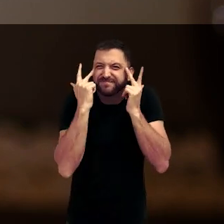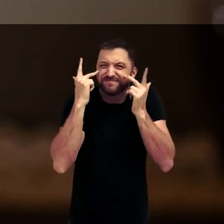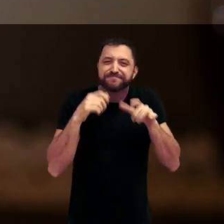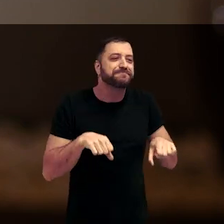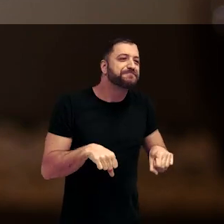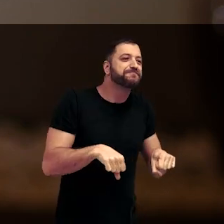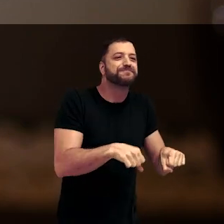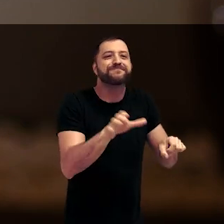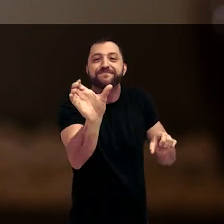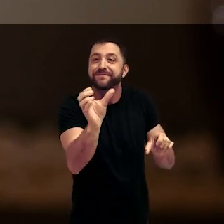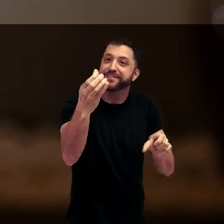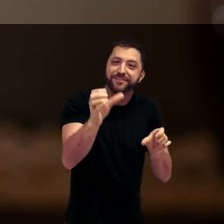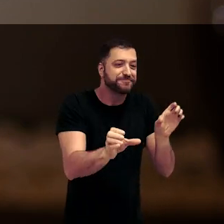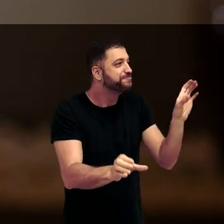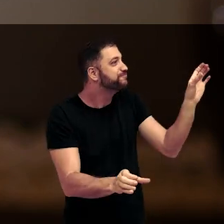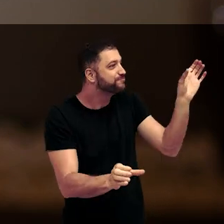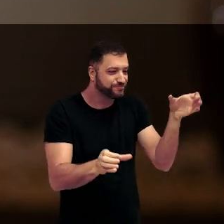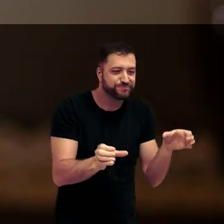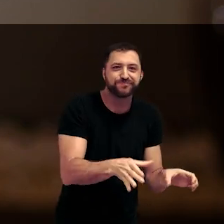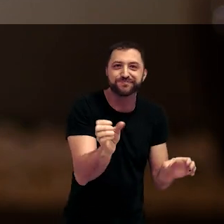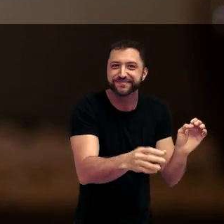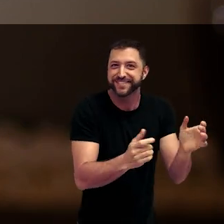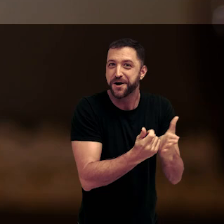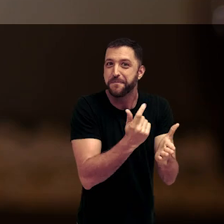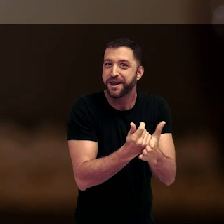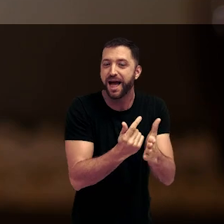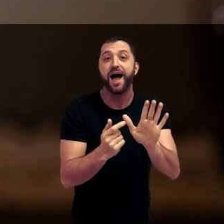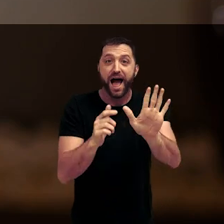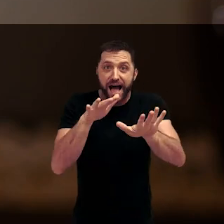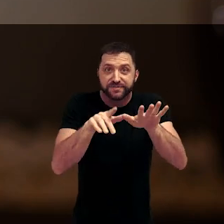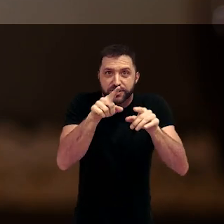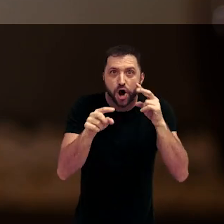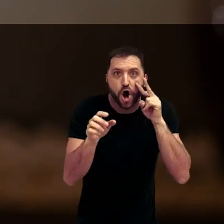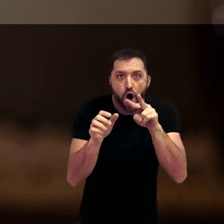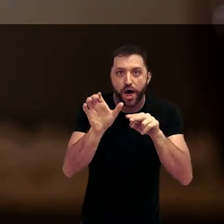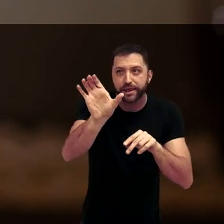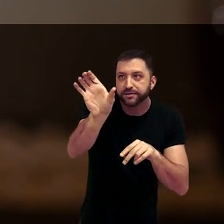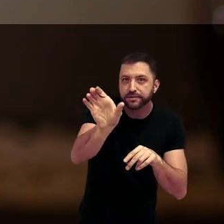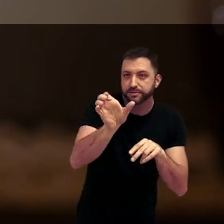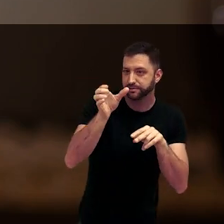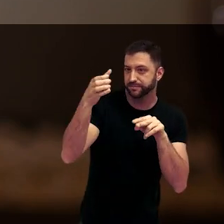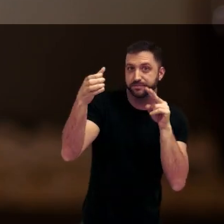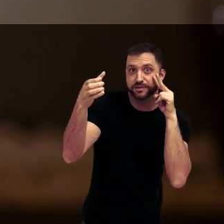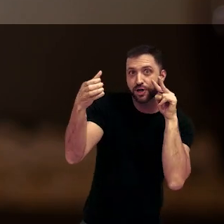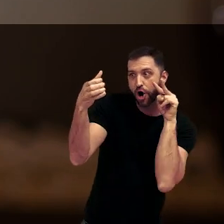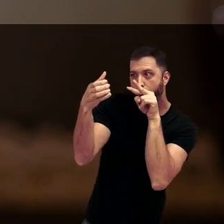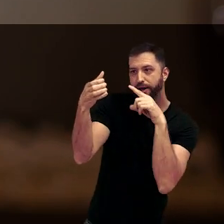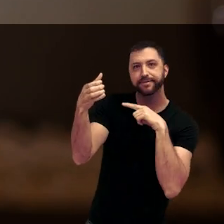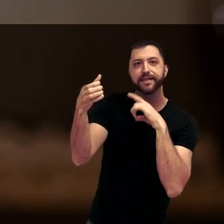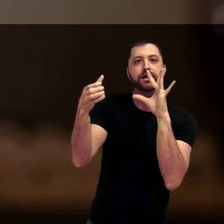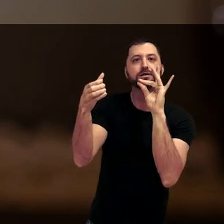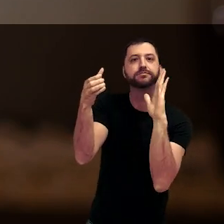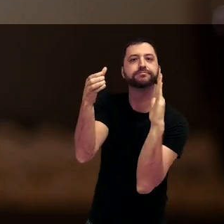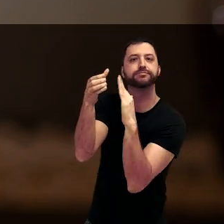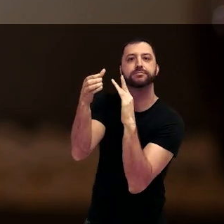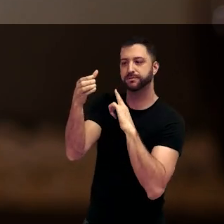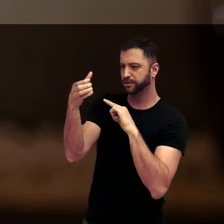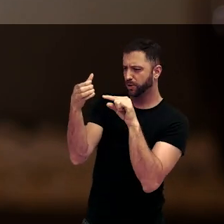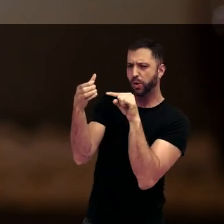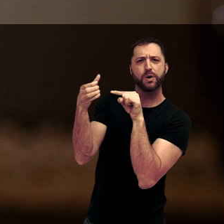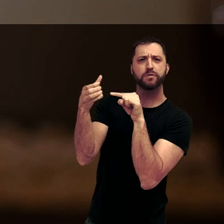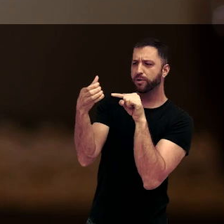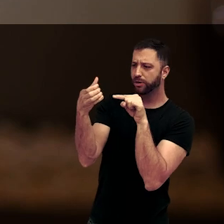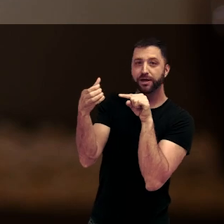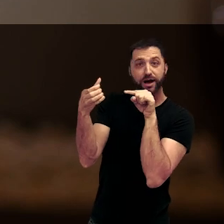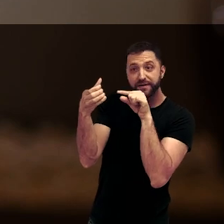precisa comprar pro seu dia a dia? Existem alguns selos nas caixinhas, nos rótulos, nas embalagens que